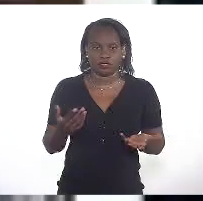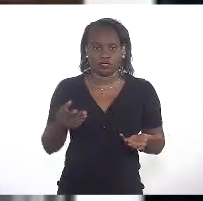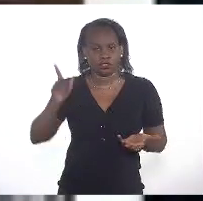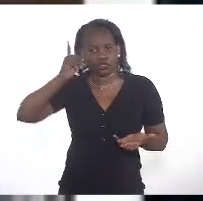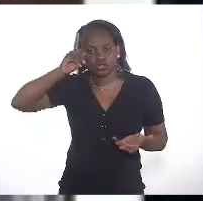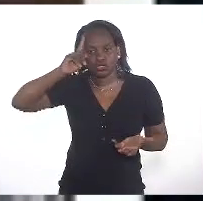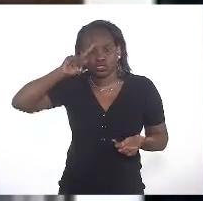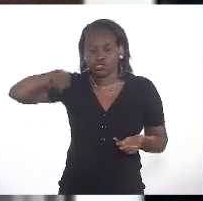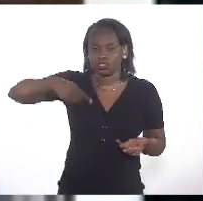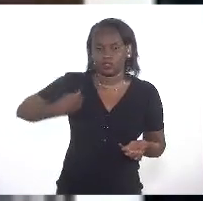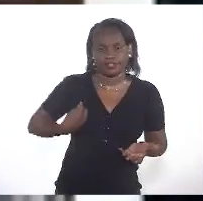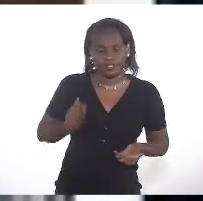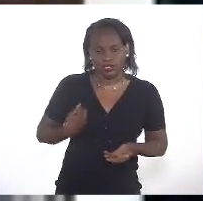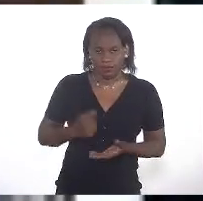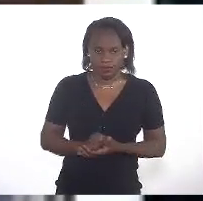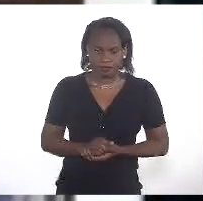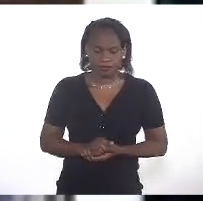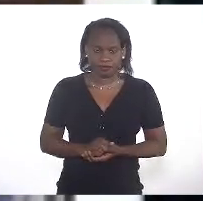nossas vidas.